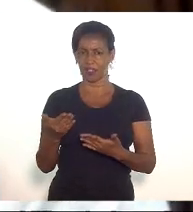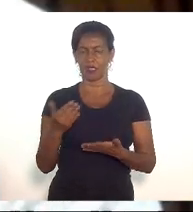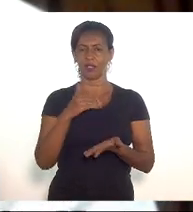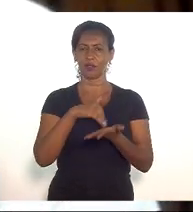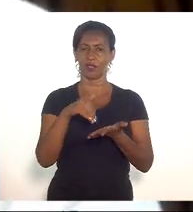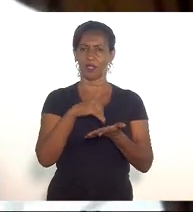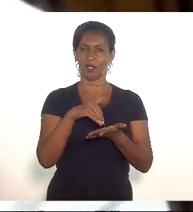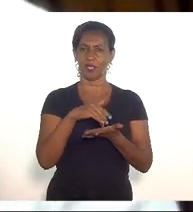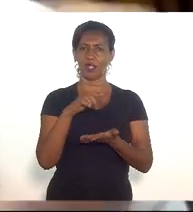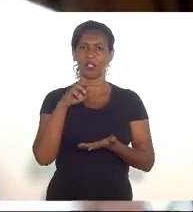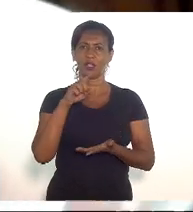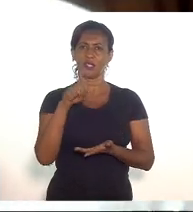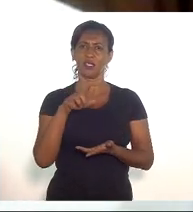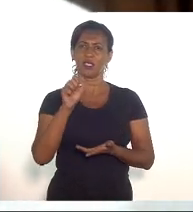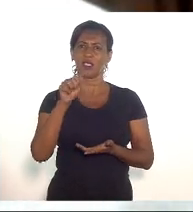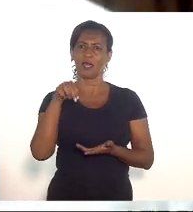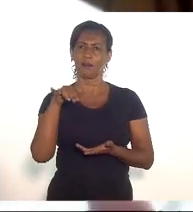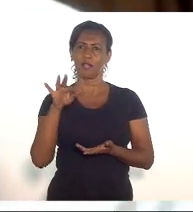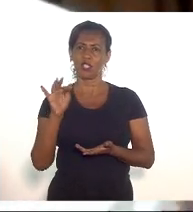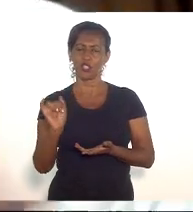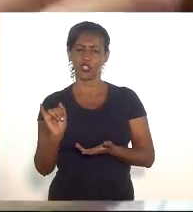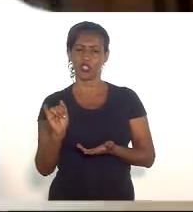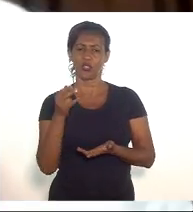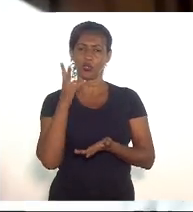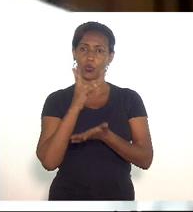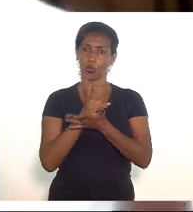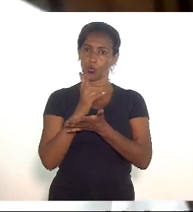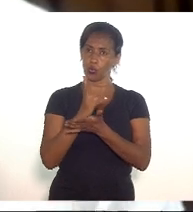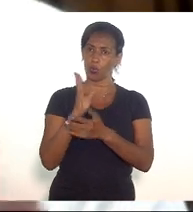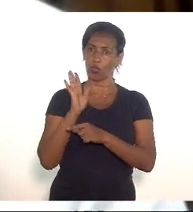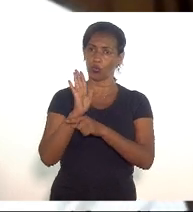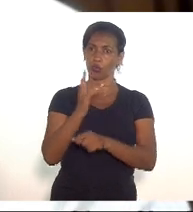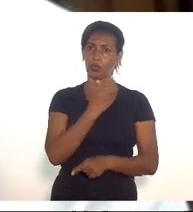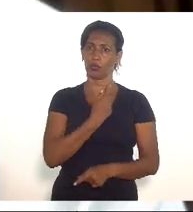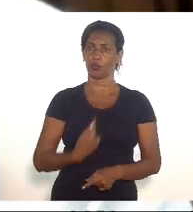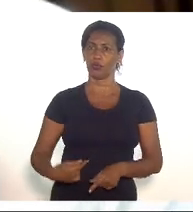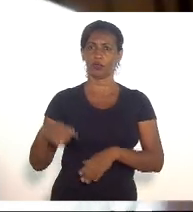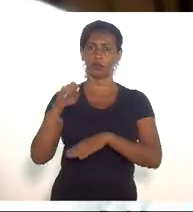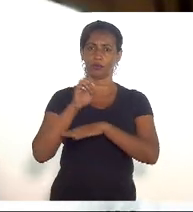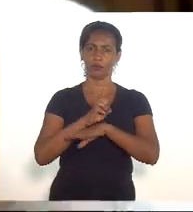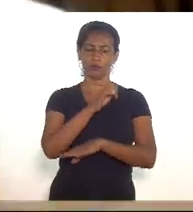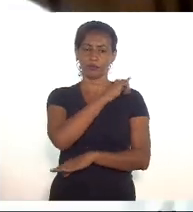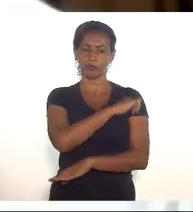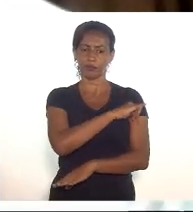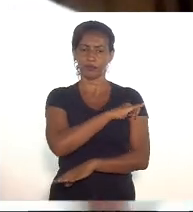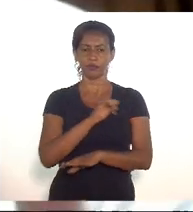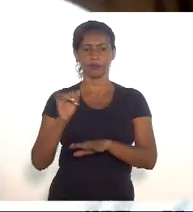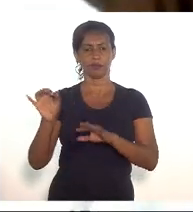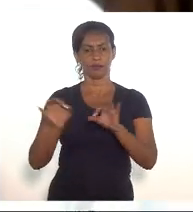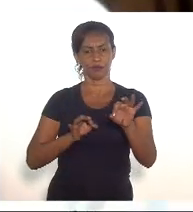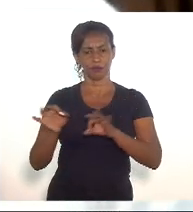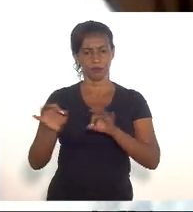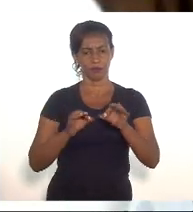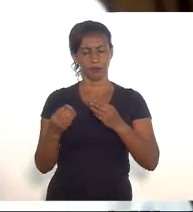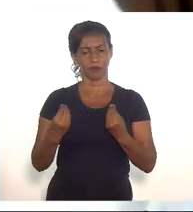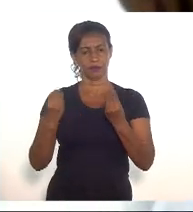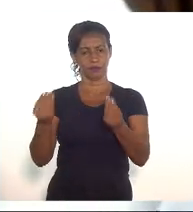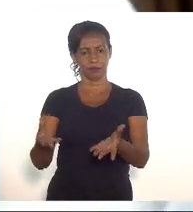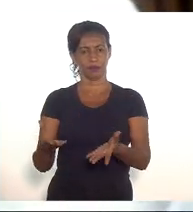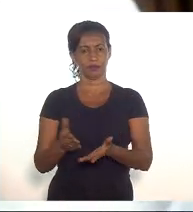secretário Zamit e agradecendo a oportunidade de continuar ajudando o governo do Estado do Rio de Janeiro a planejar e a